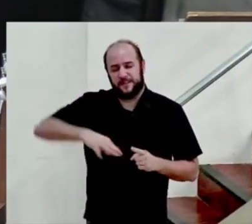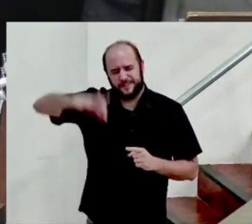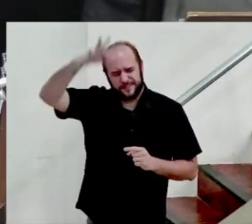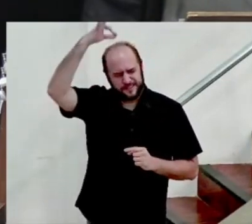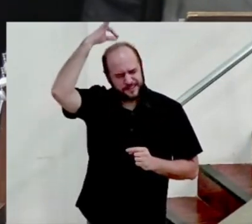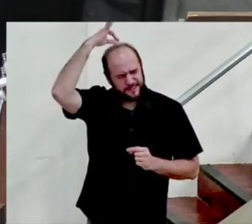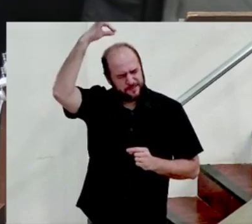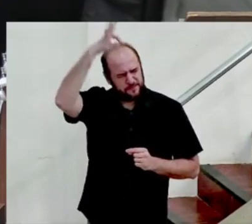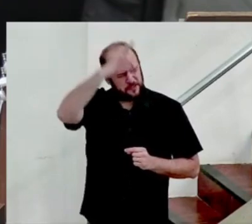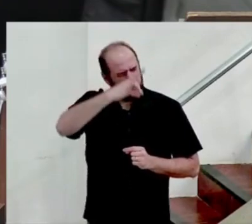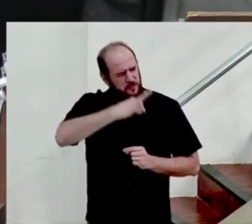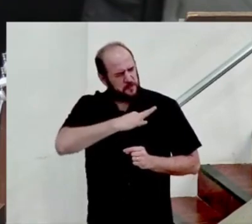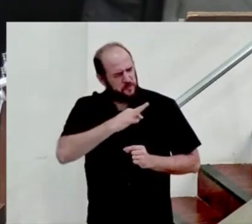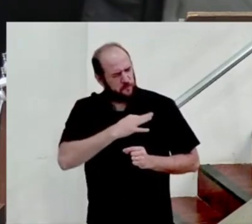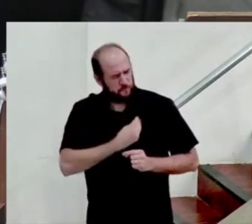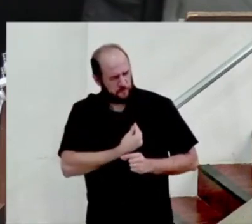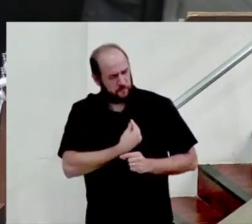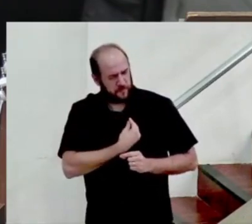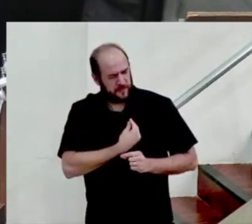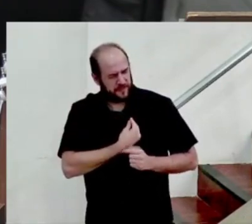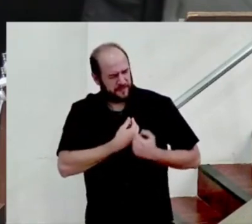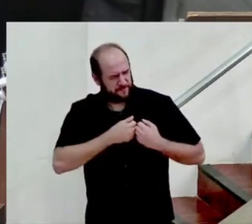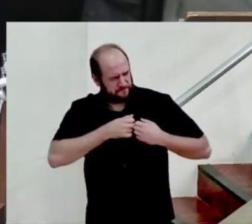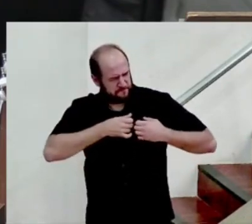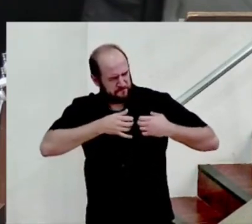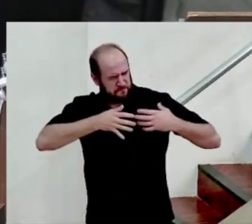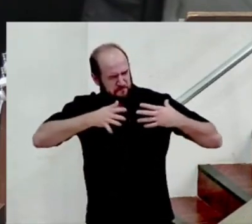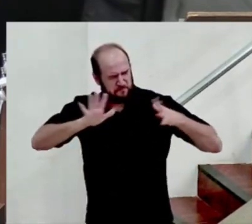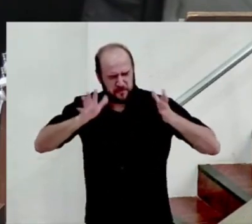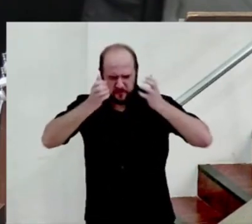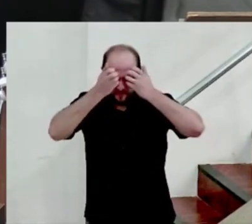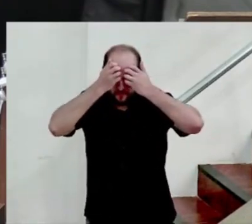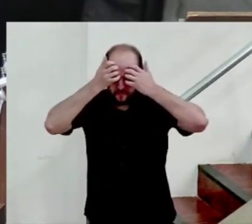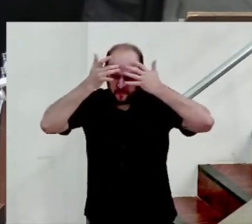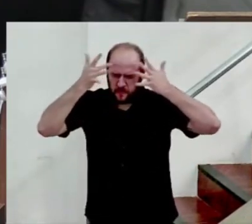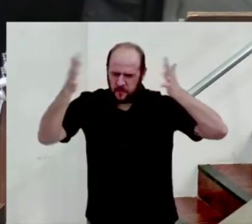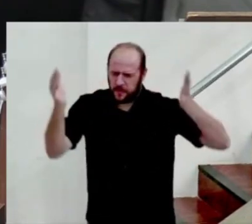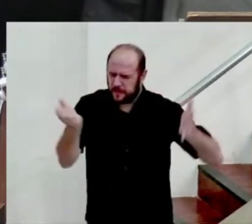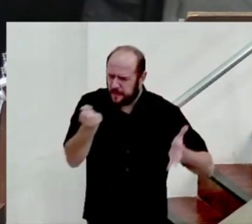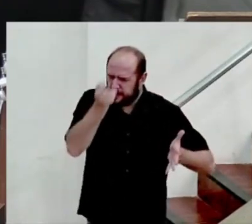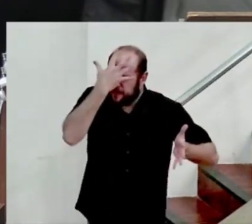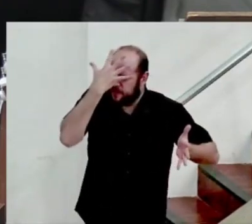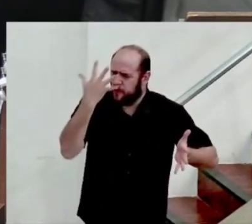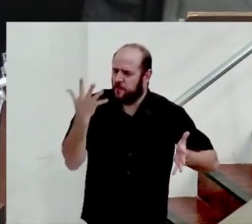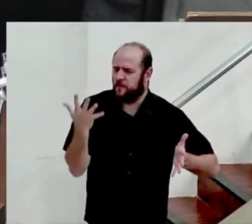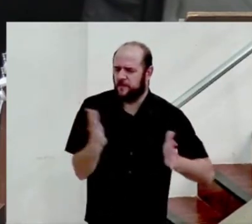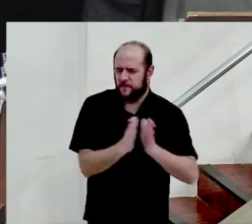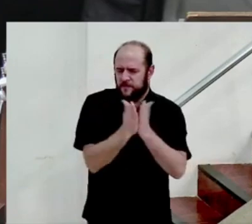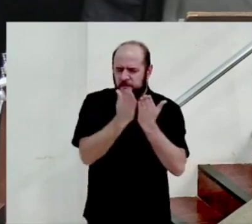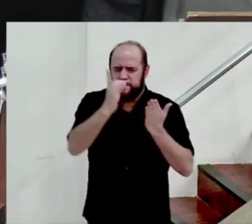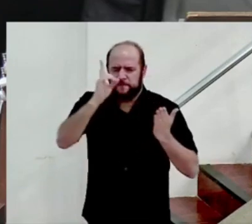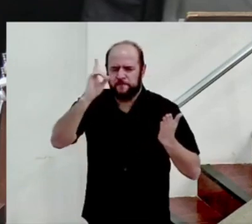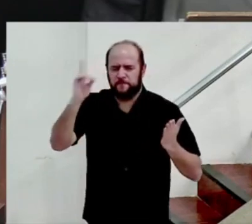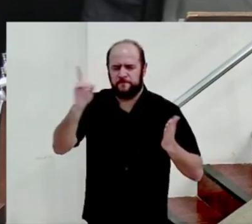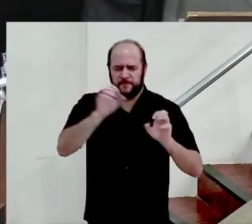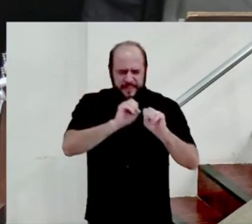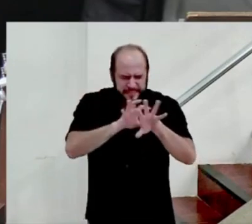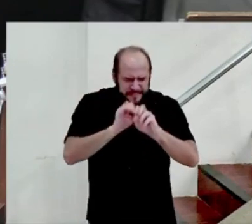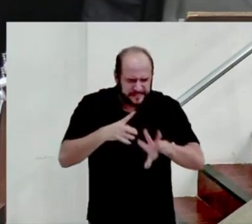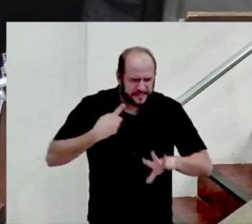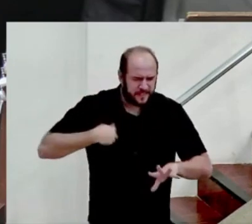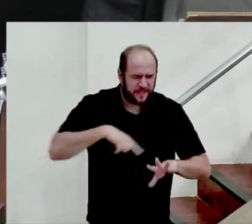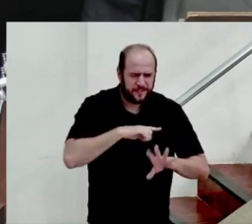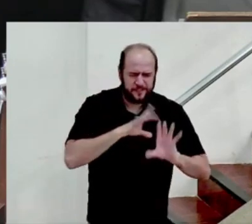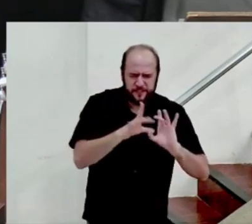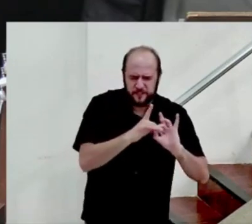que fez em nós morada, pode iluminar a Tua palavra em nossas mentes e corações, para nos trazer cativos